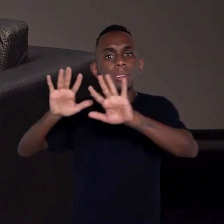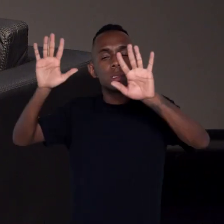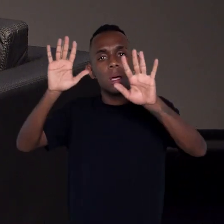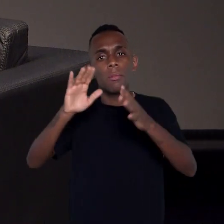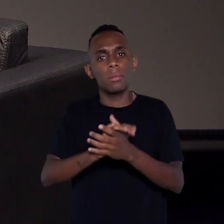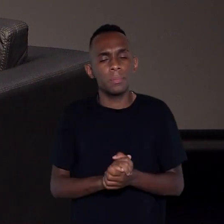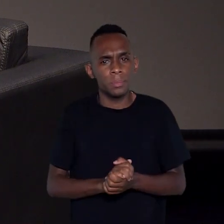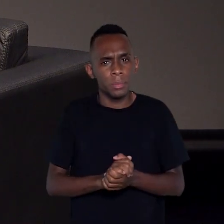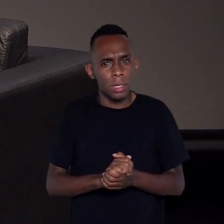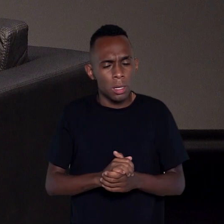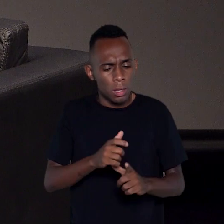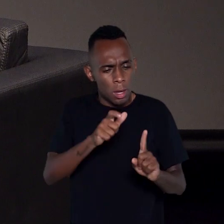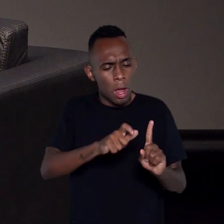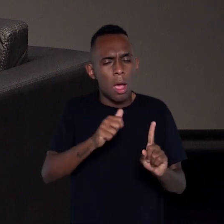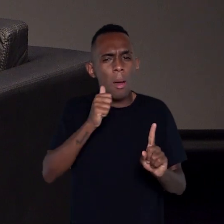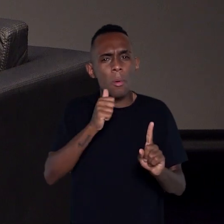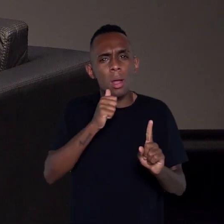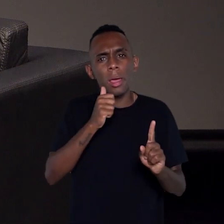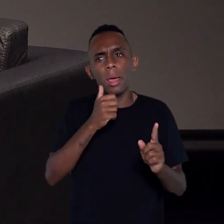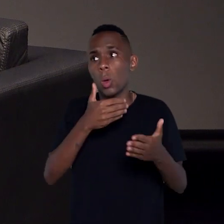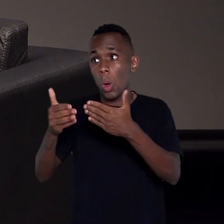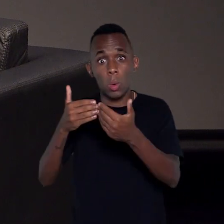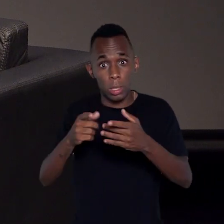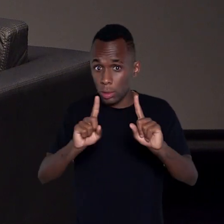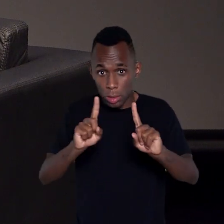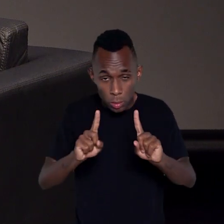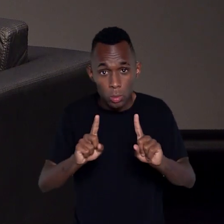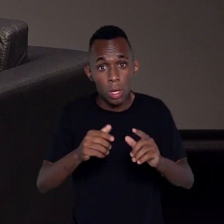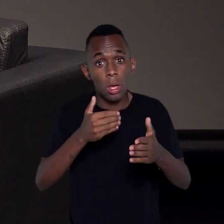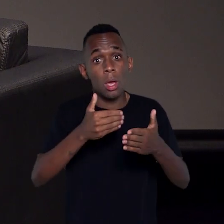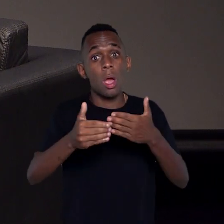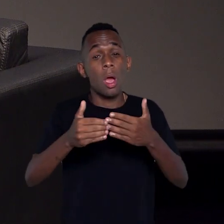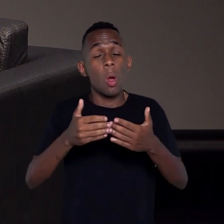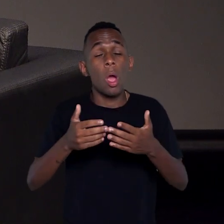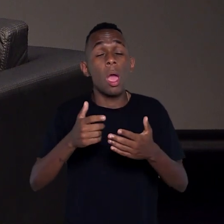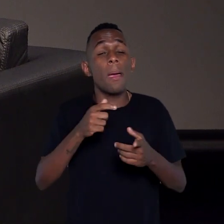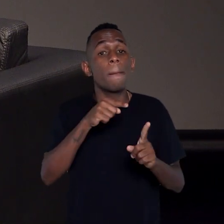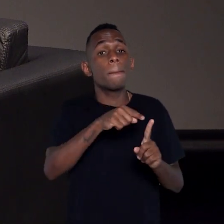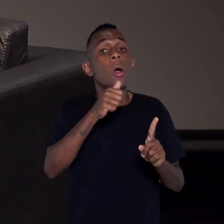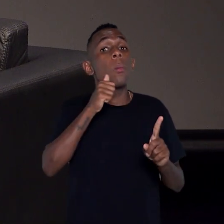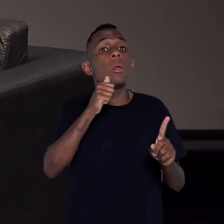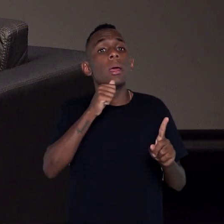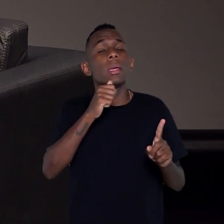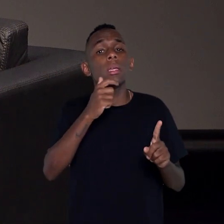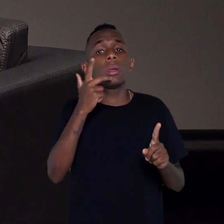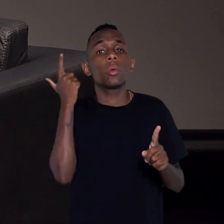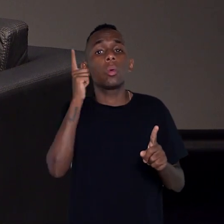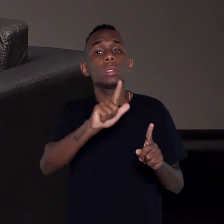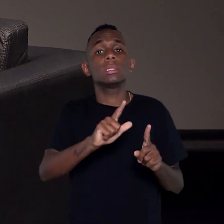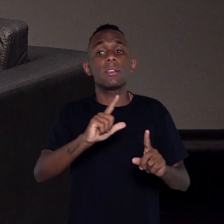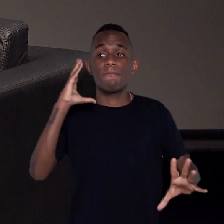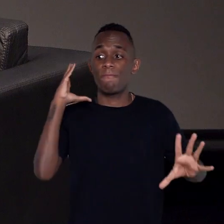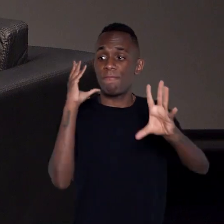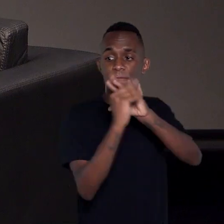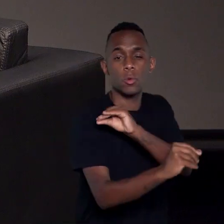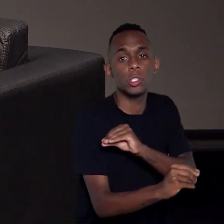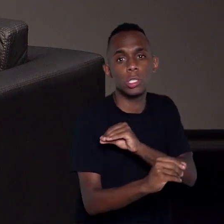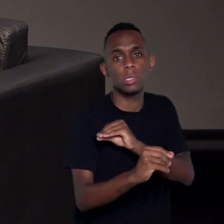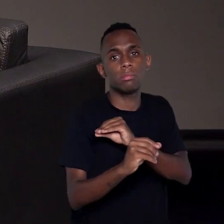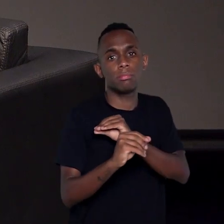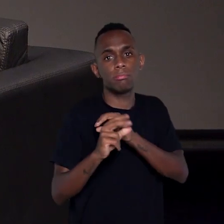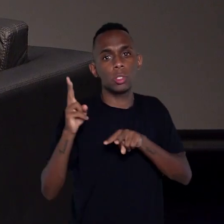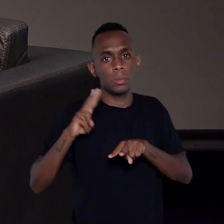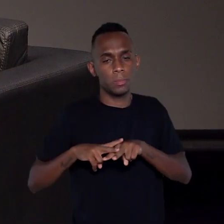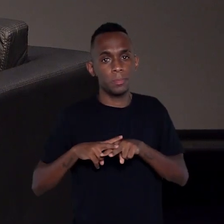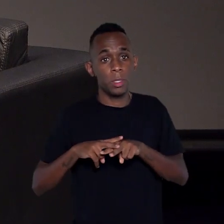mulher qualquer. É uma mulher que tem a capacidade de fugir de um cativeiro, de iniciar